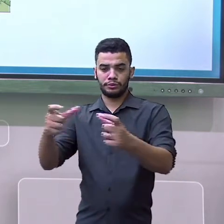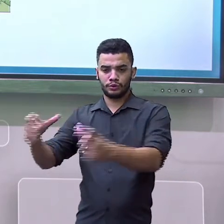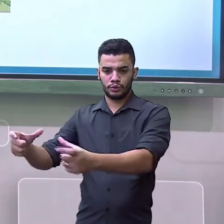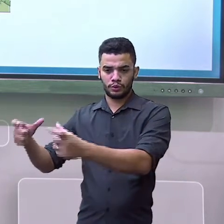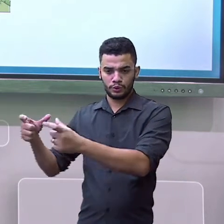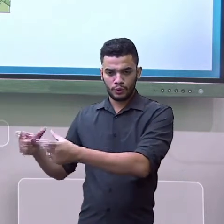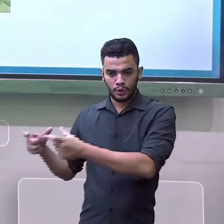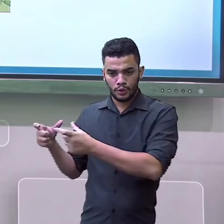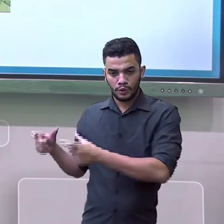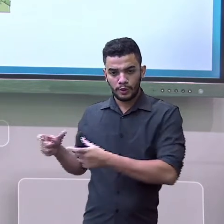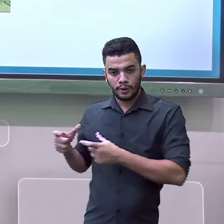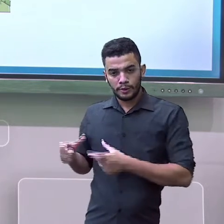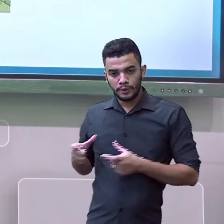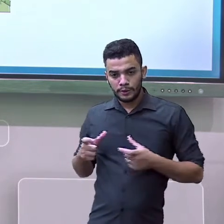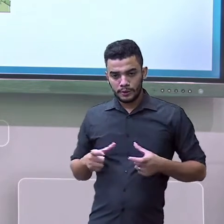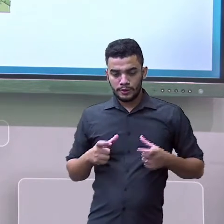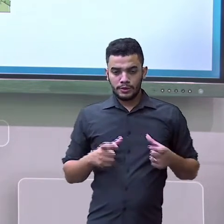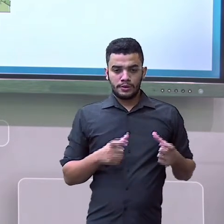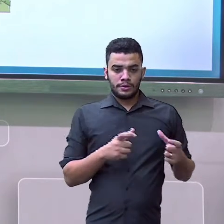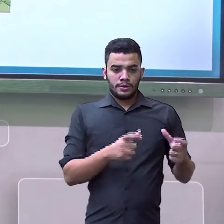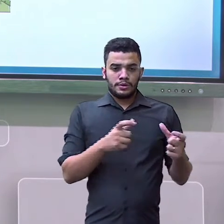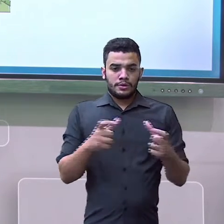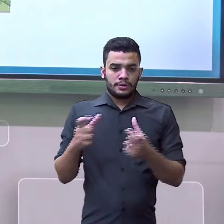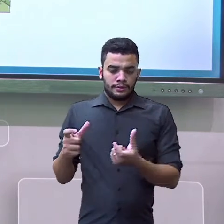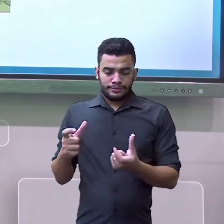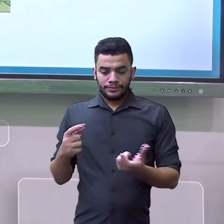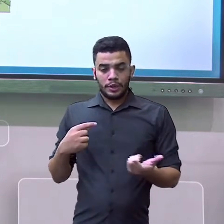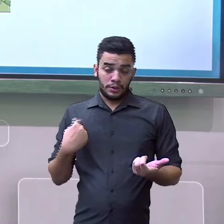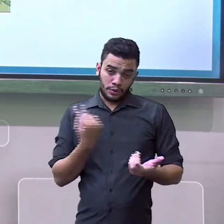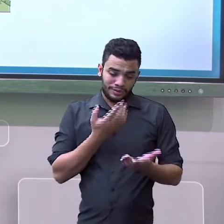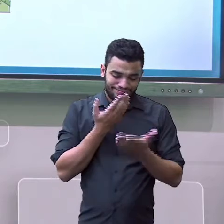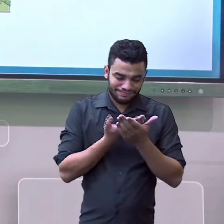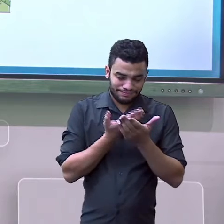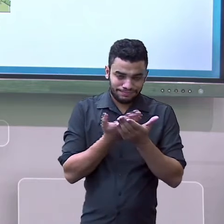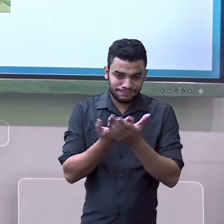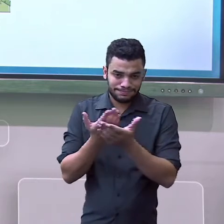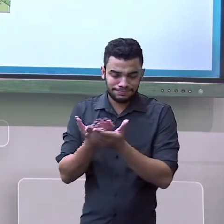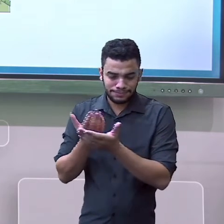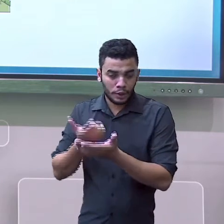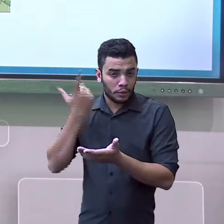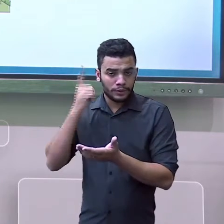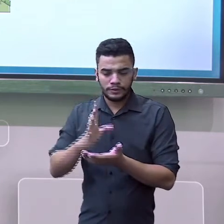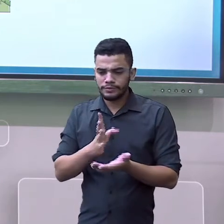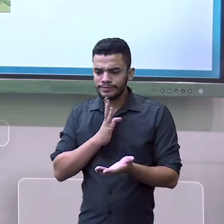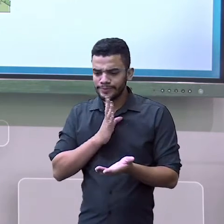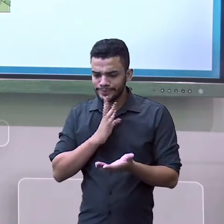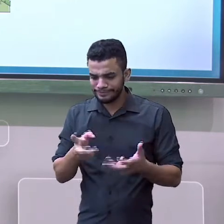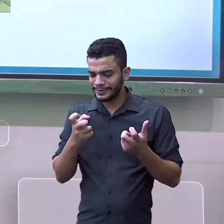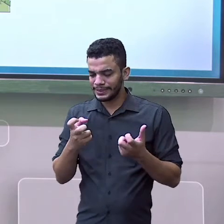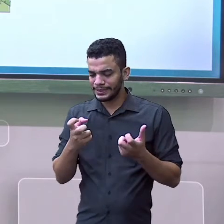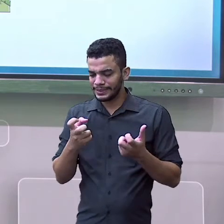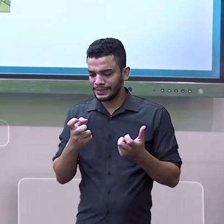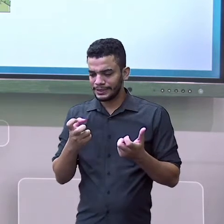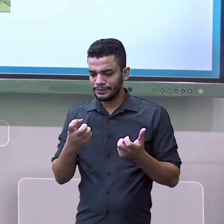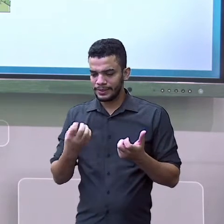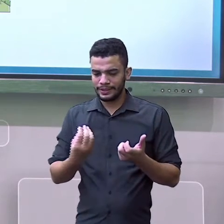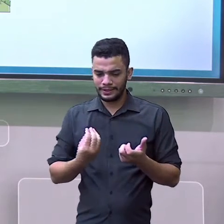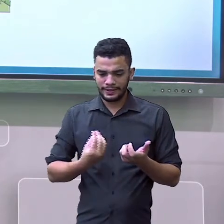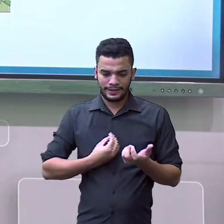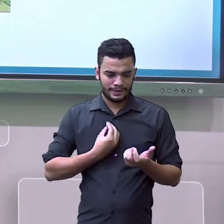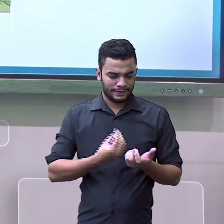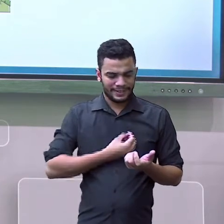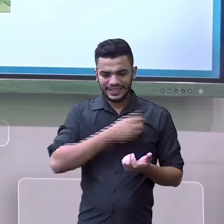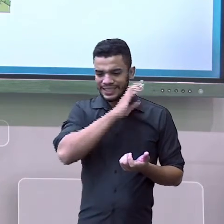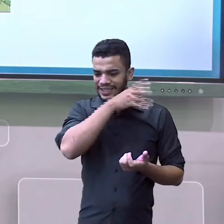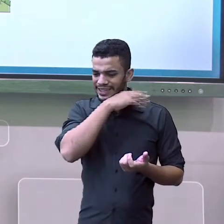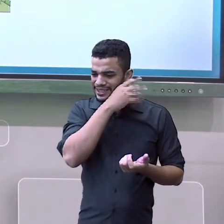a biodiversidade para verificar os mais variados tipos de animais e